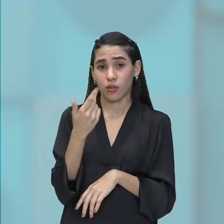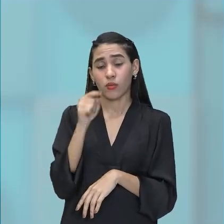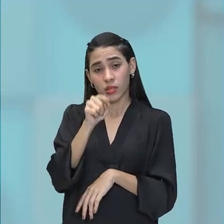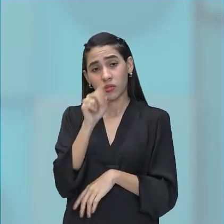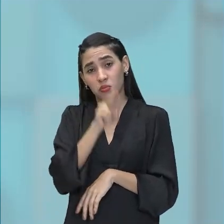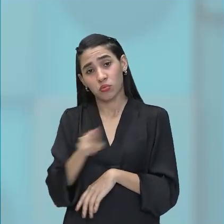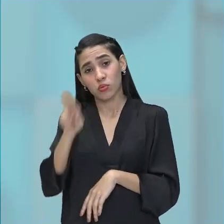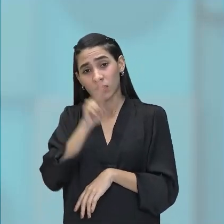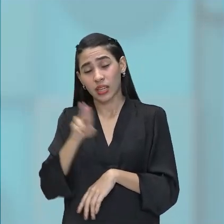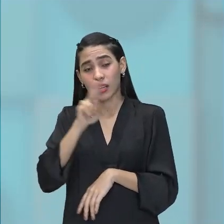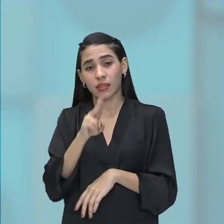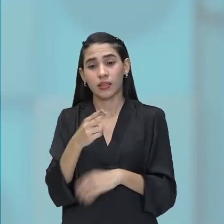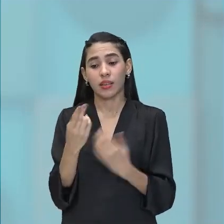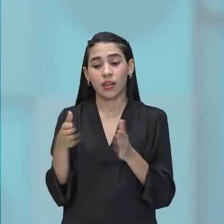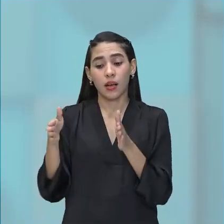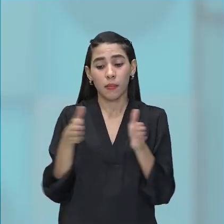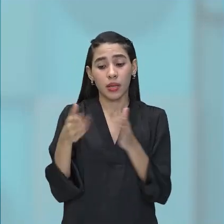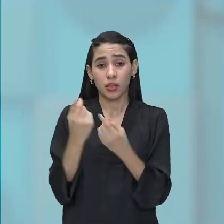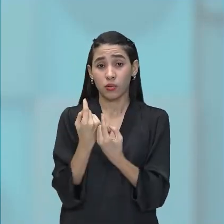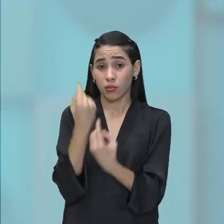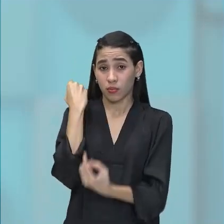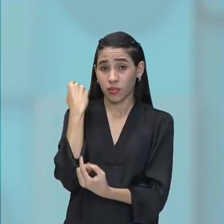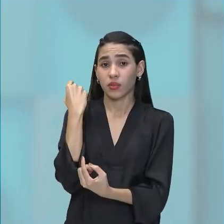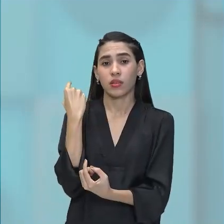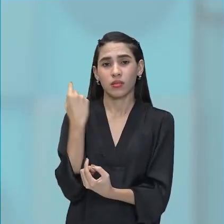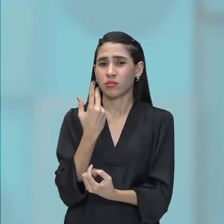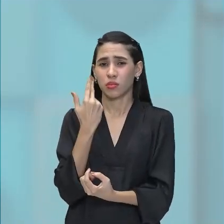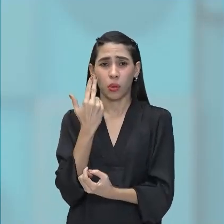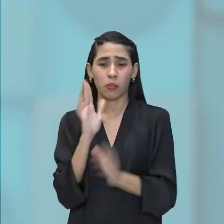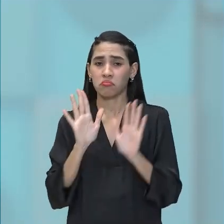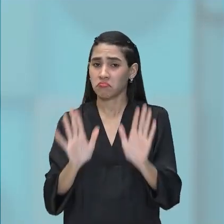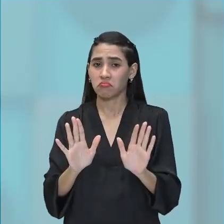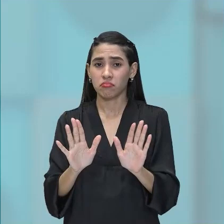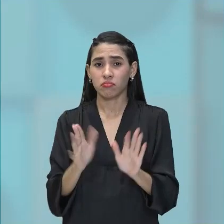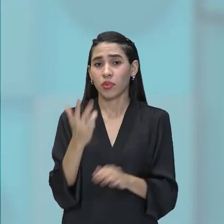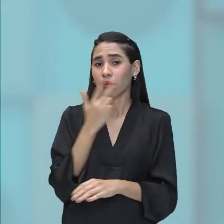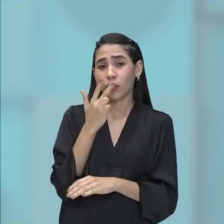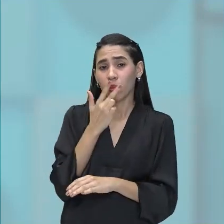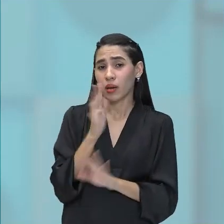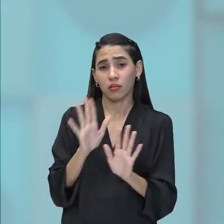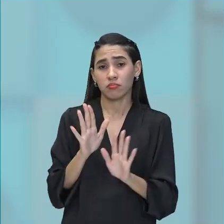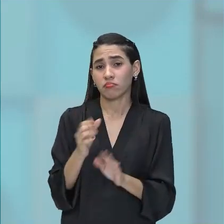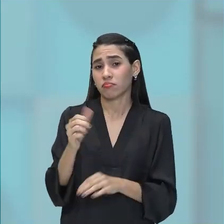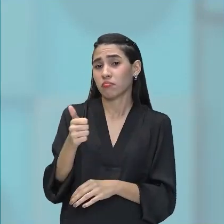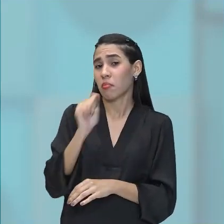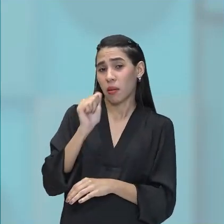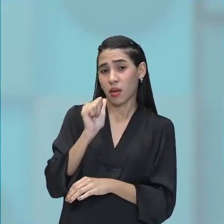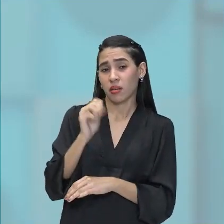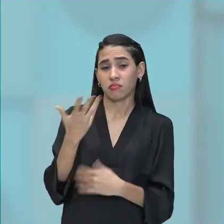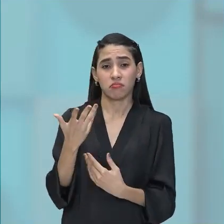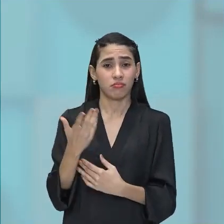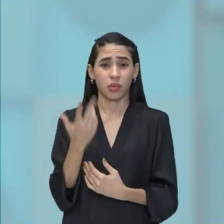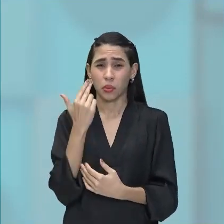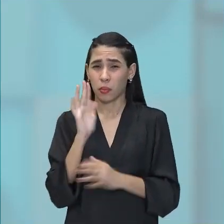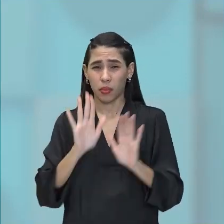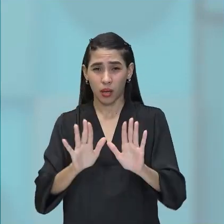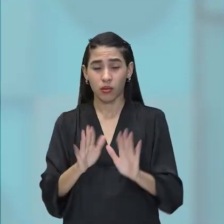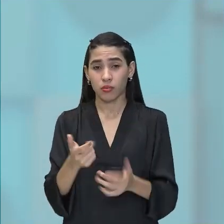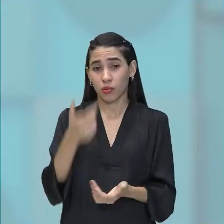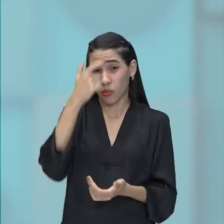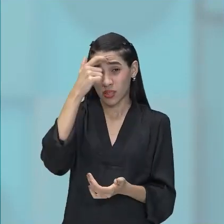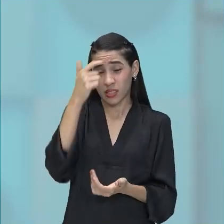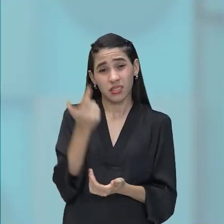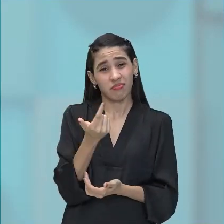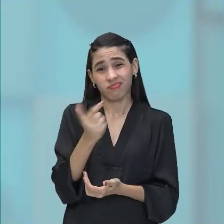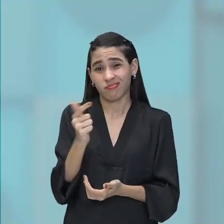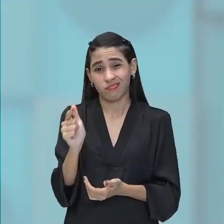E naquela época do Oswald de Andrade era normal fumar, beber, né? Então assim, sem consciência nesse